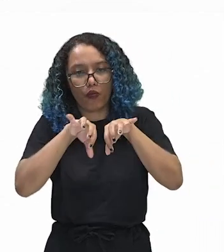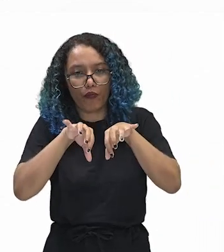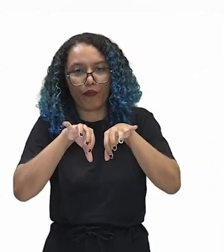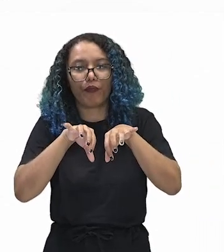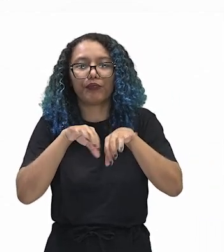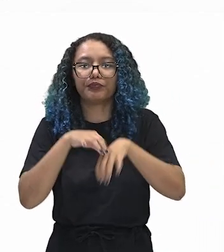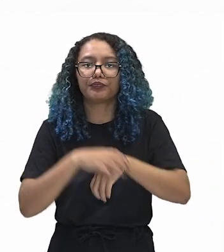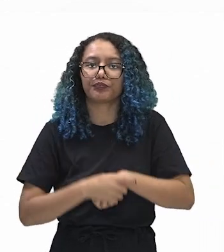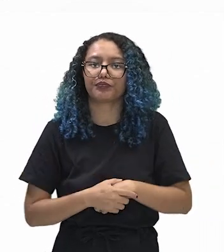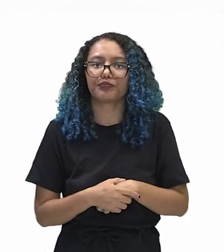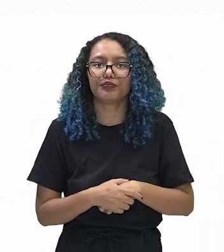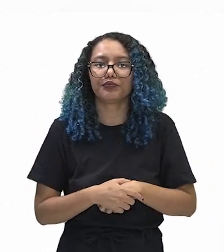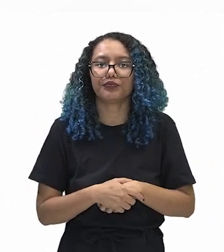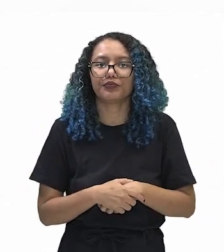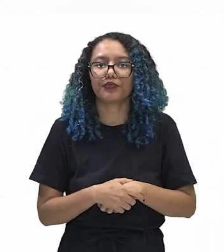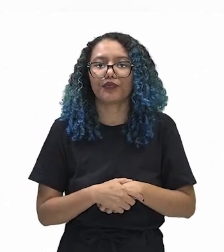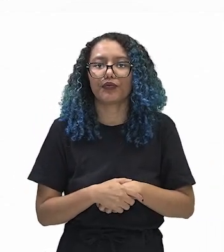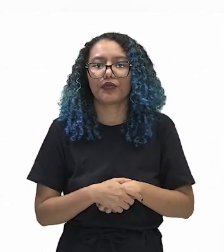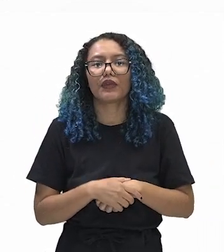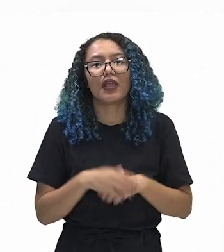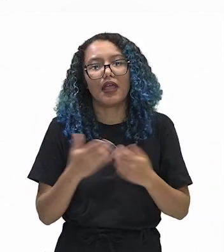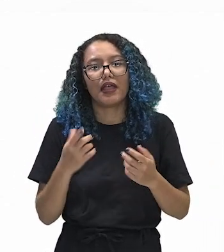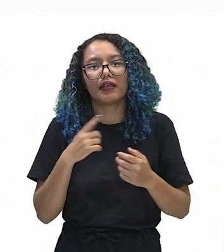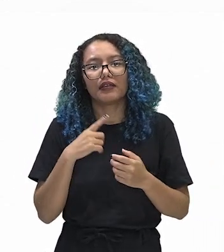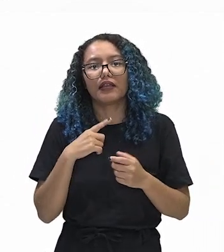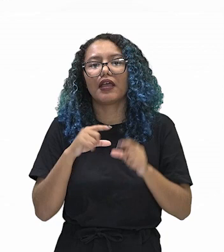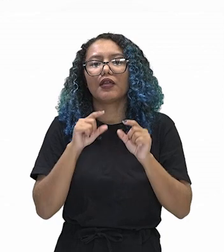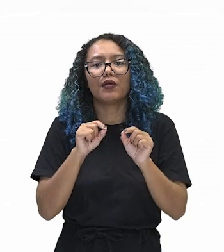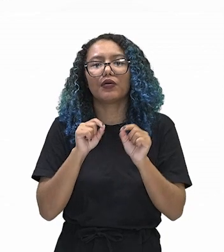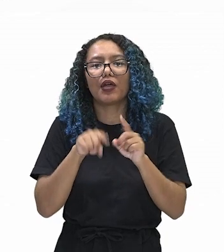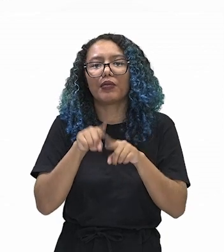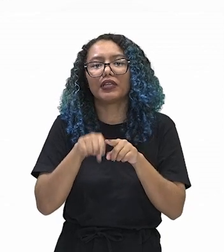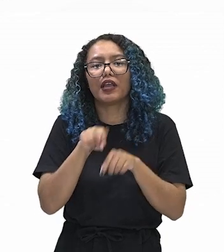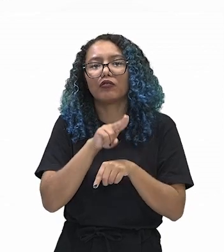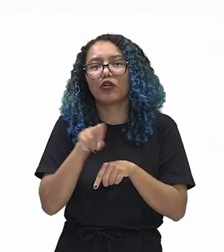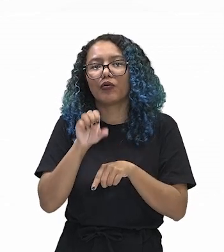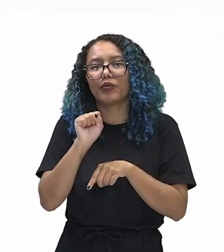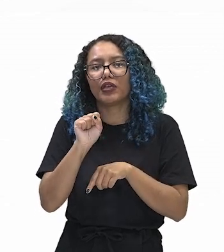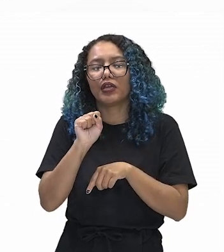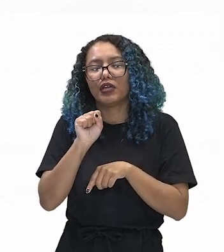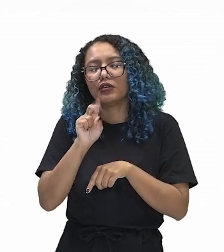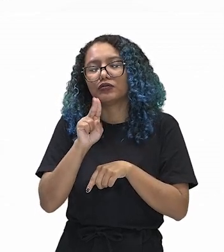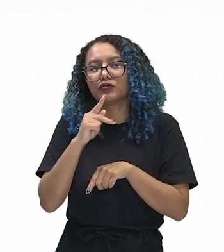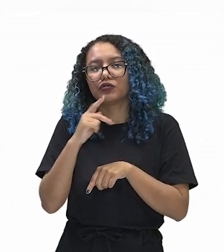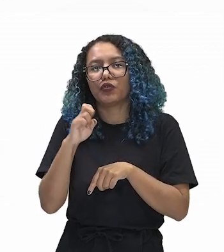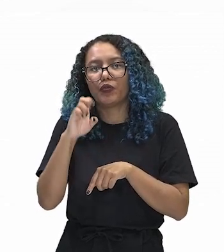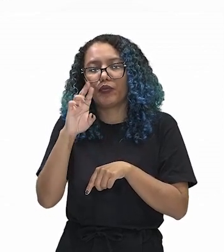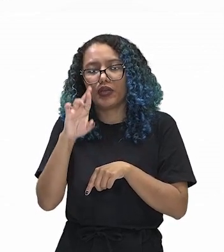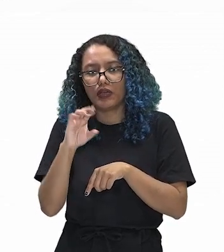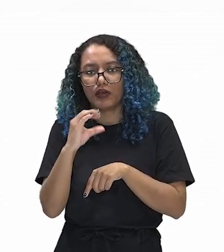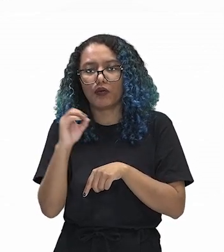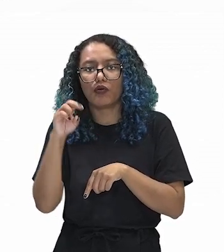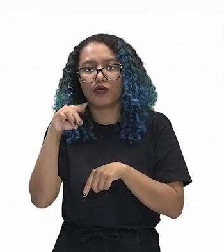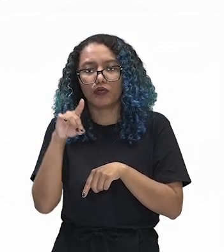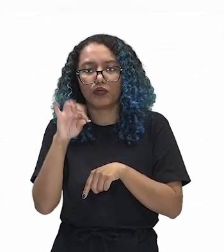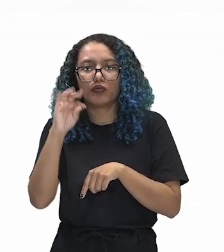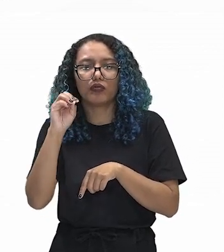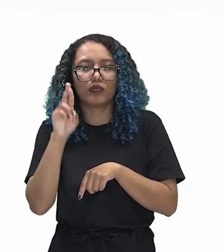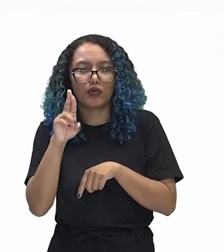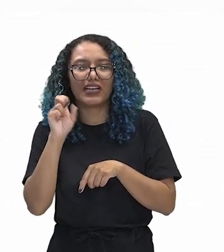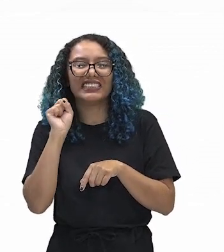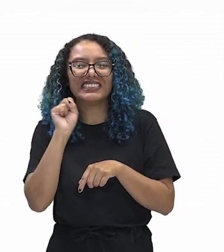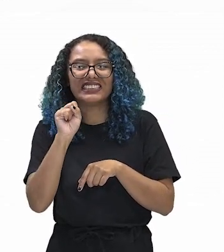nós chamamos de supercondutores, tá, pessoal? Quando essa supercondutividade é atingida,